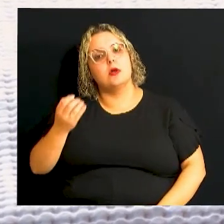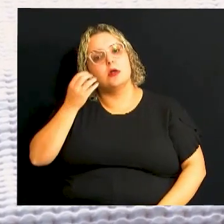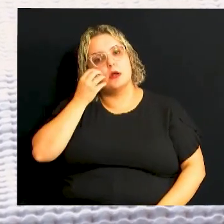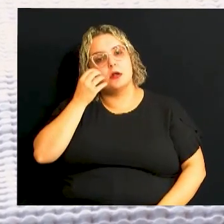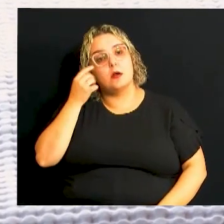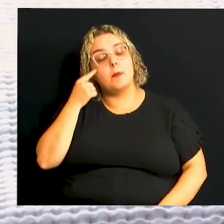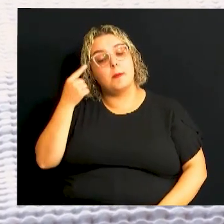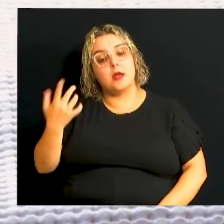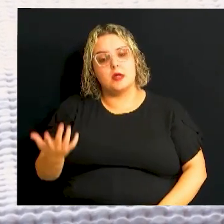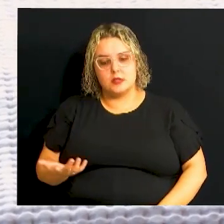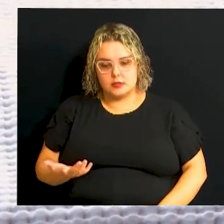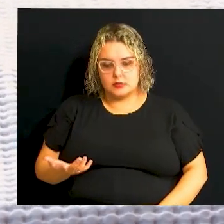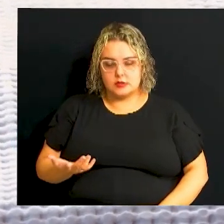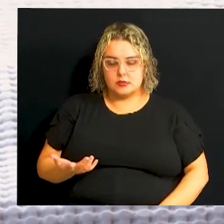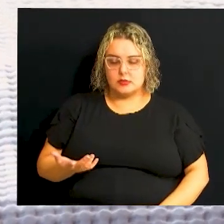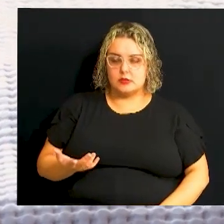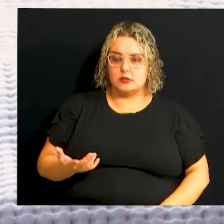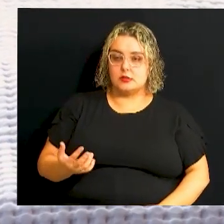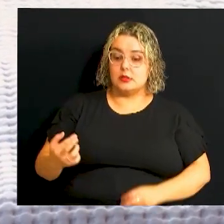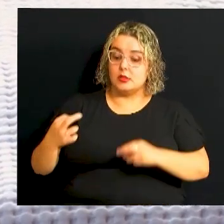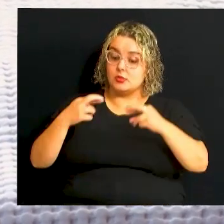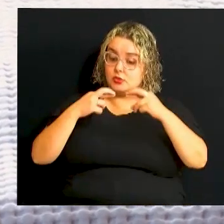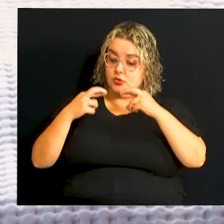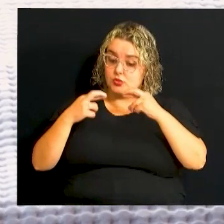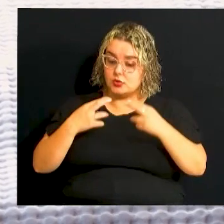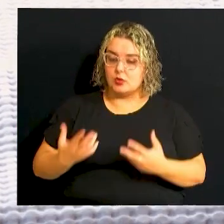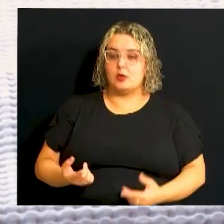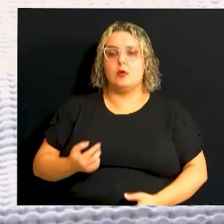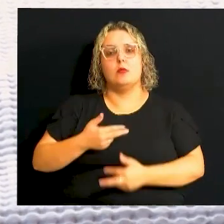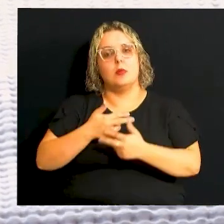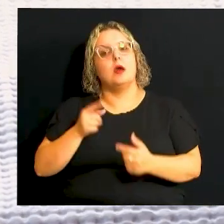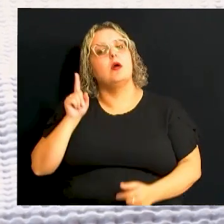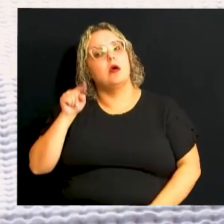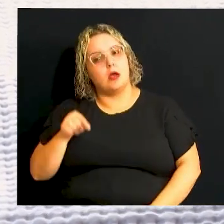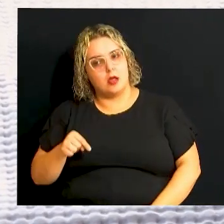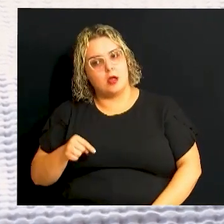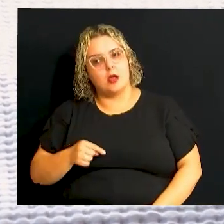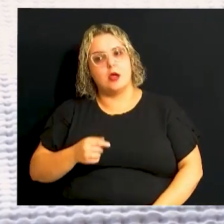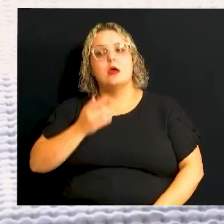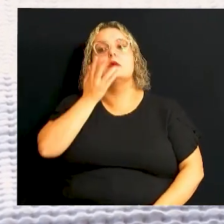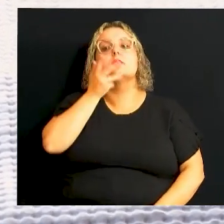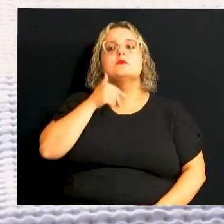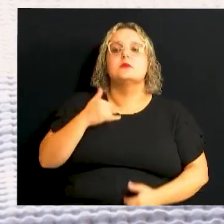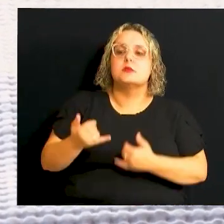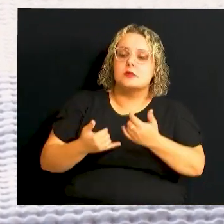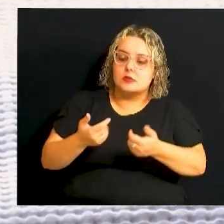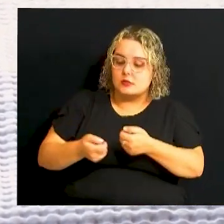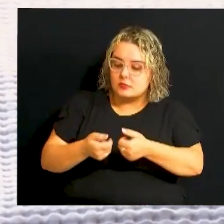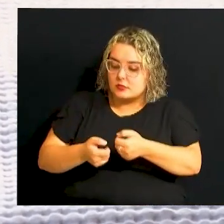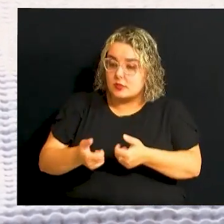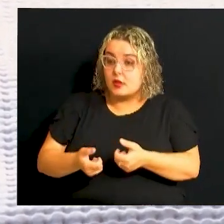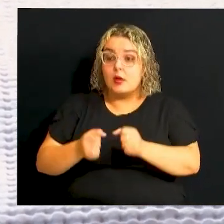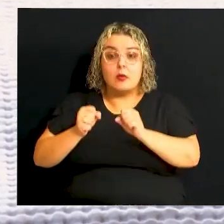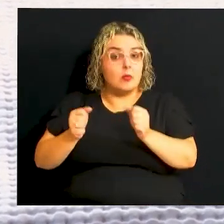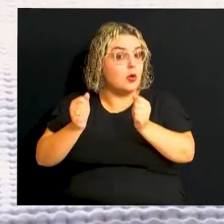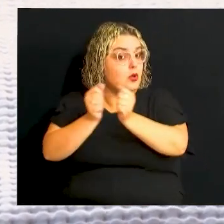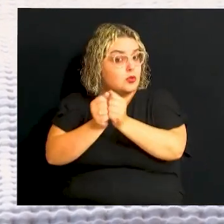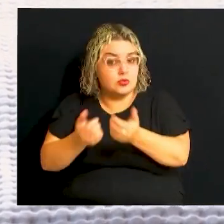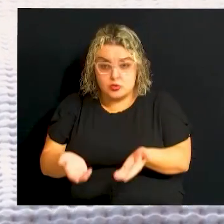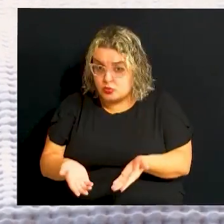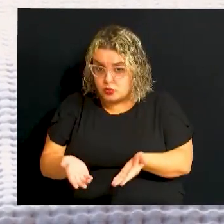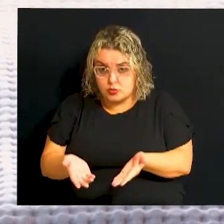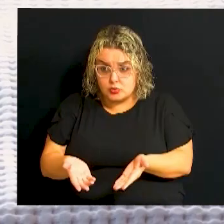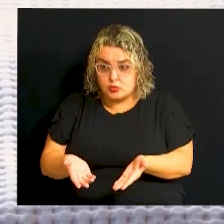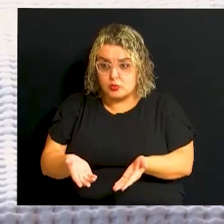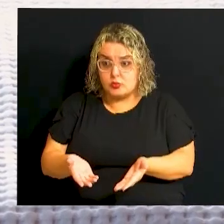importante também, André, a gente pensar na supervisão. Uma coisa essa criança joga o videogame, e às vezes você até pode